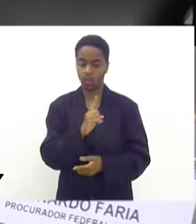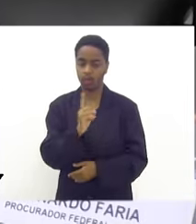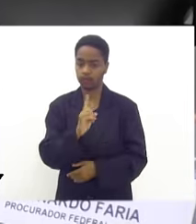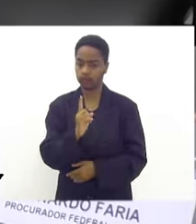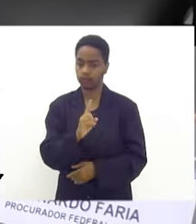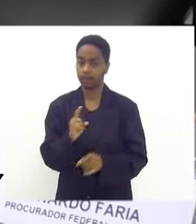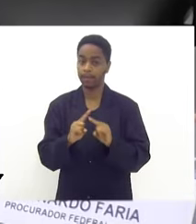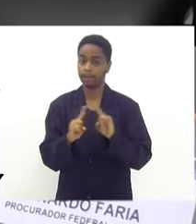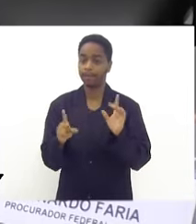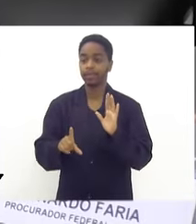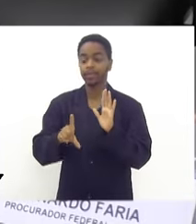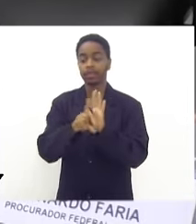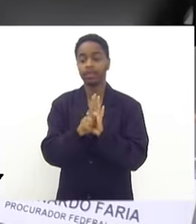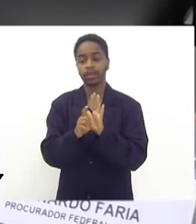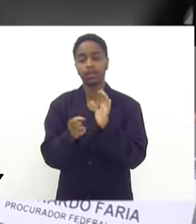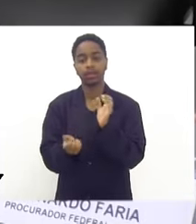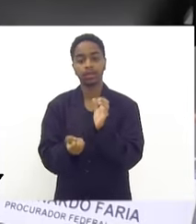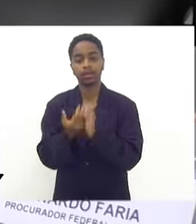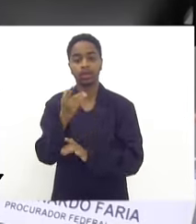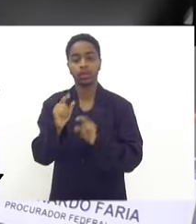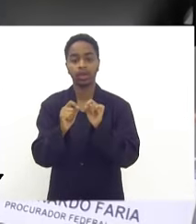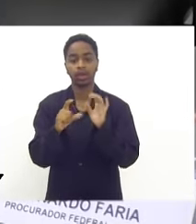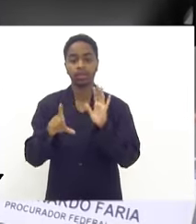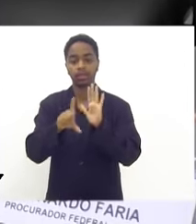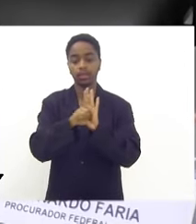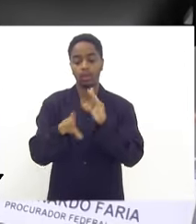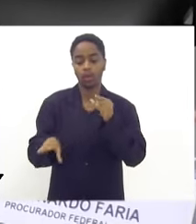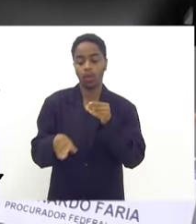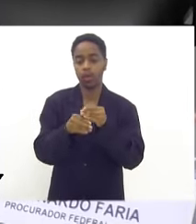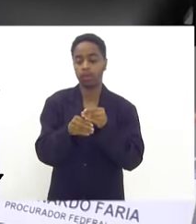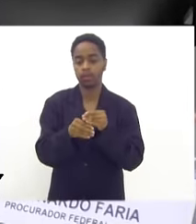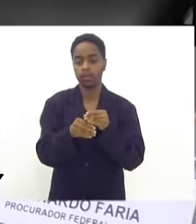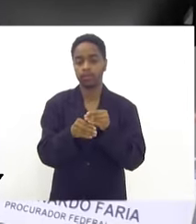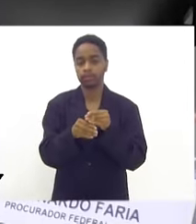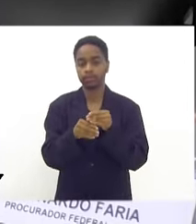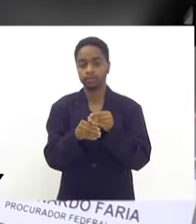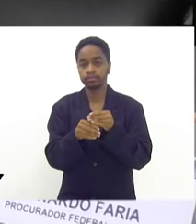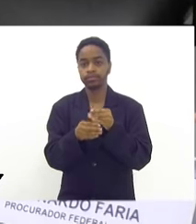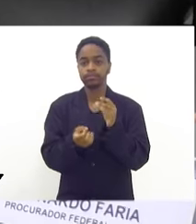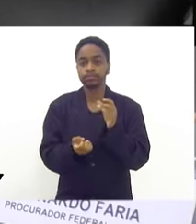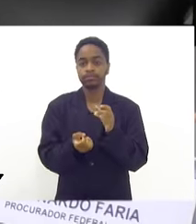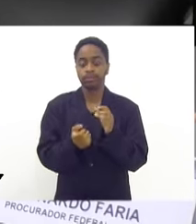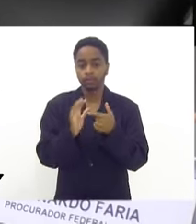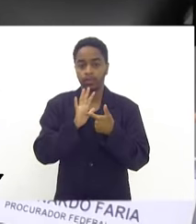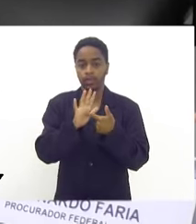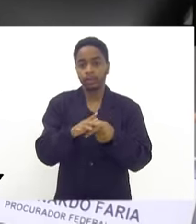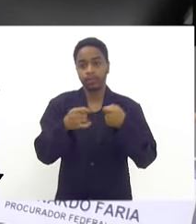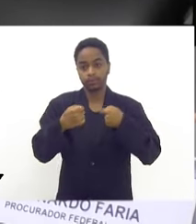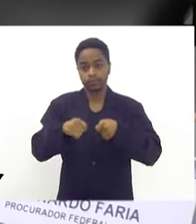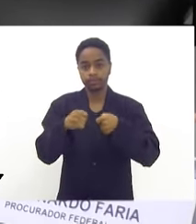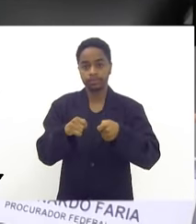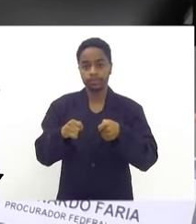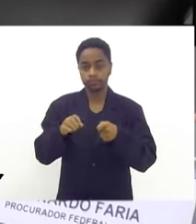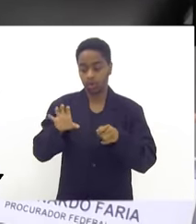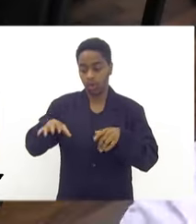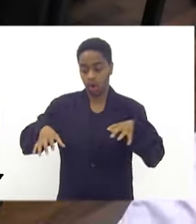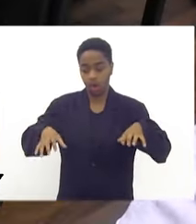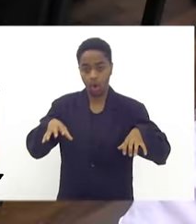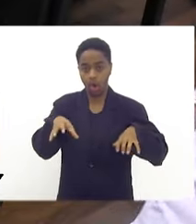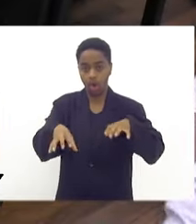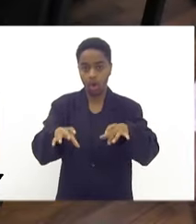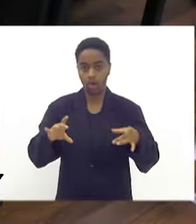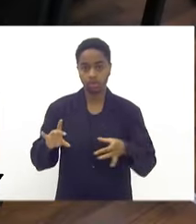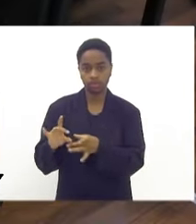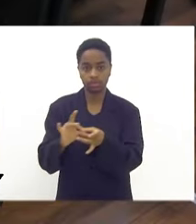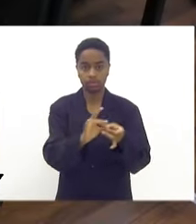legislação ela estabelece a lei complementar ela estabelece a necessidade da cooperação entre os órgãos Esse é um objetivo